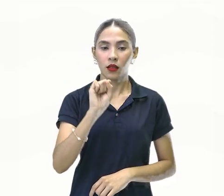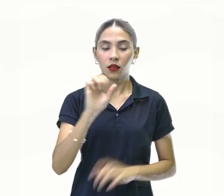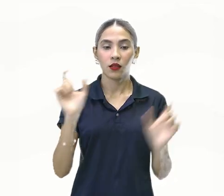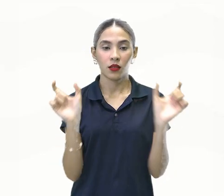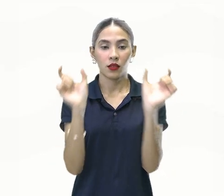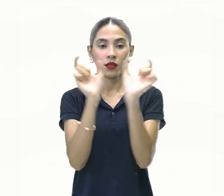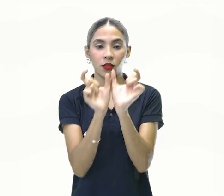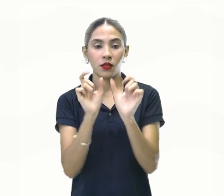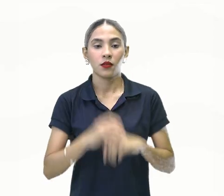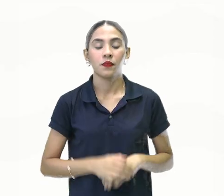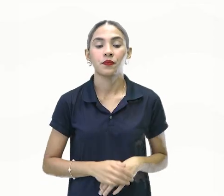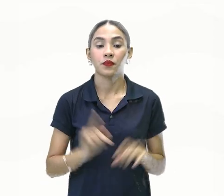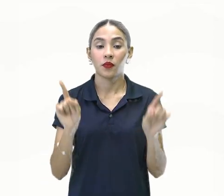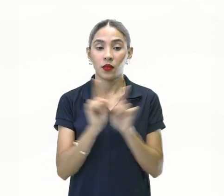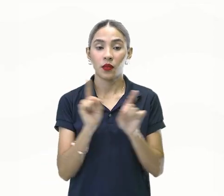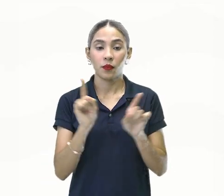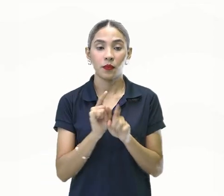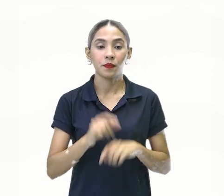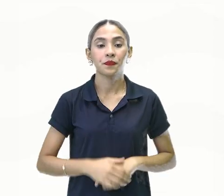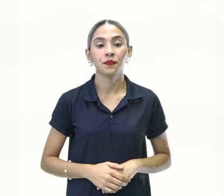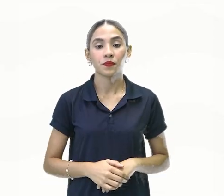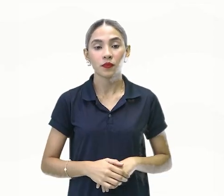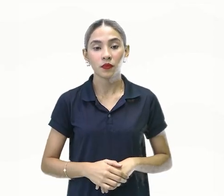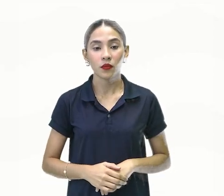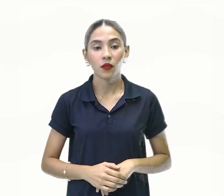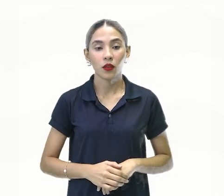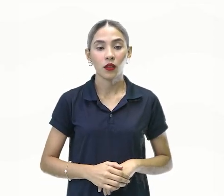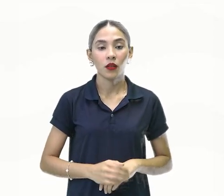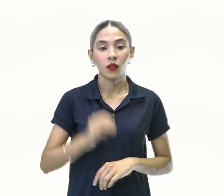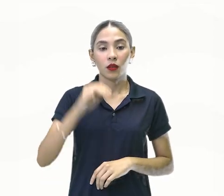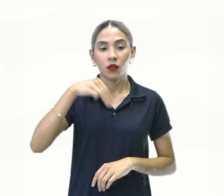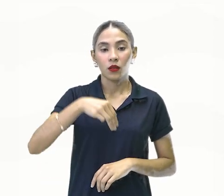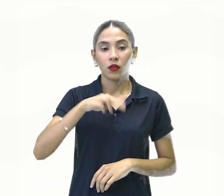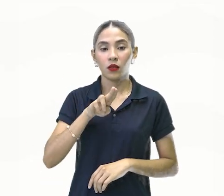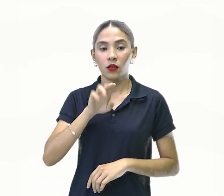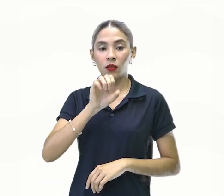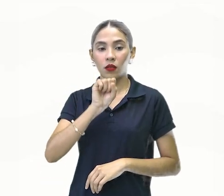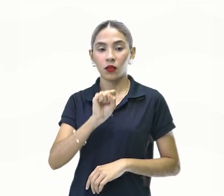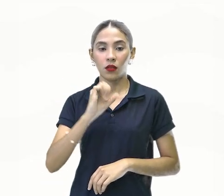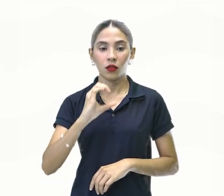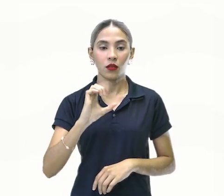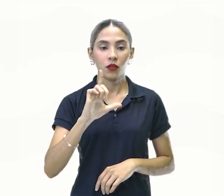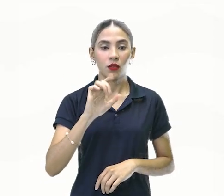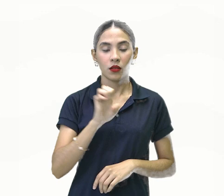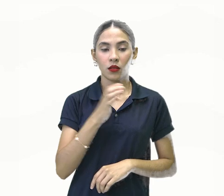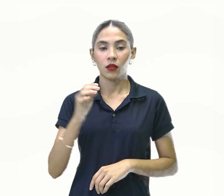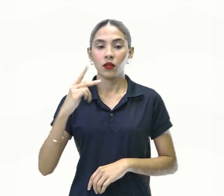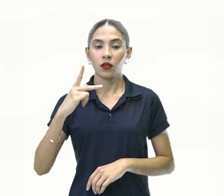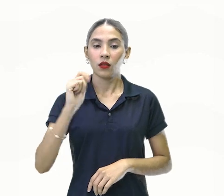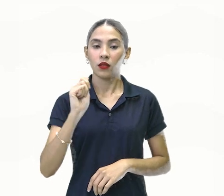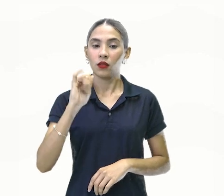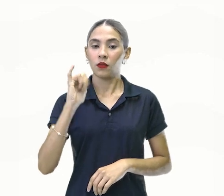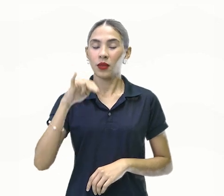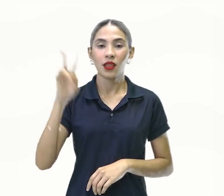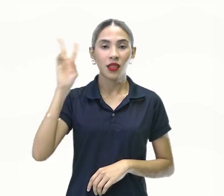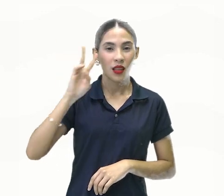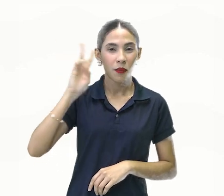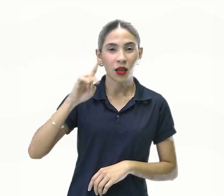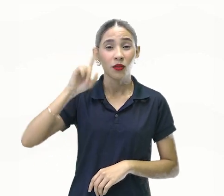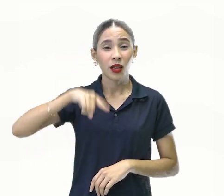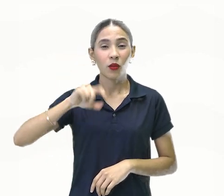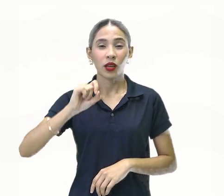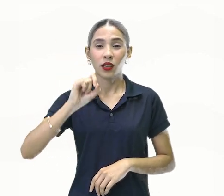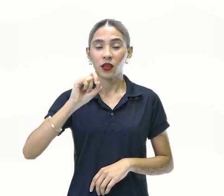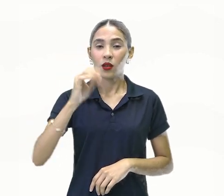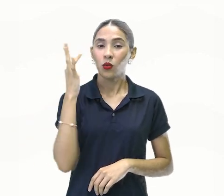cabeça. Muscle pain, aqui é dor muscular, lembrando que pain é uma dor mais aguda,